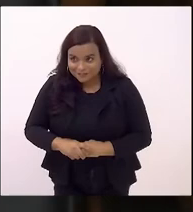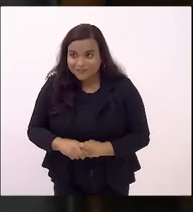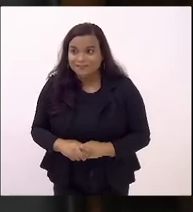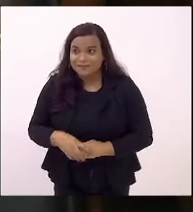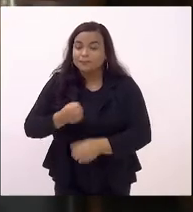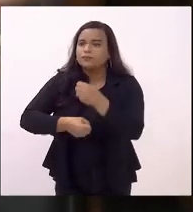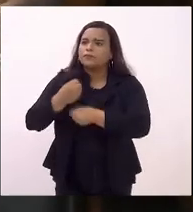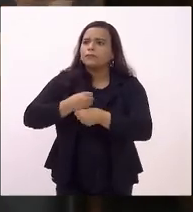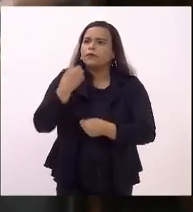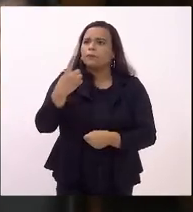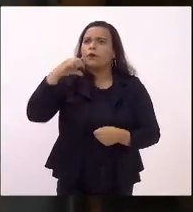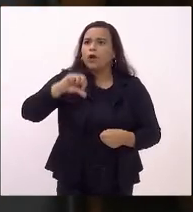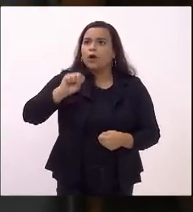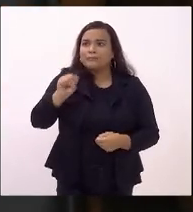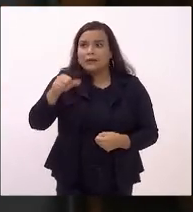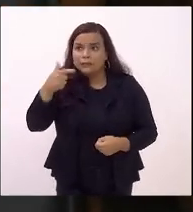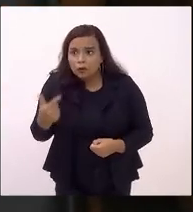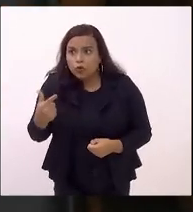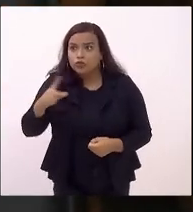82 era uma campanha polarizada.